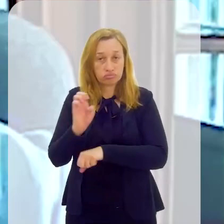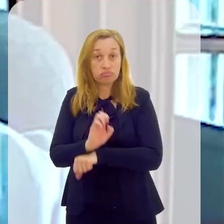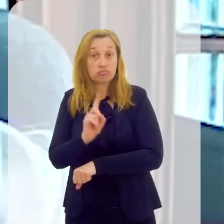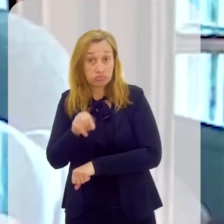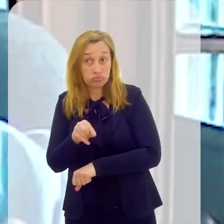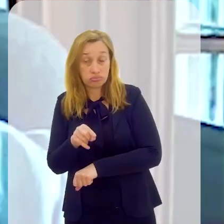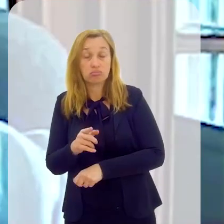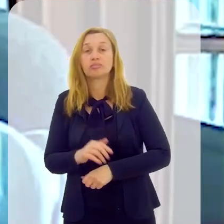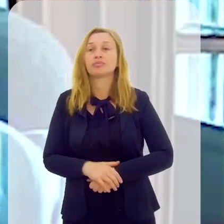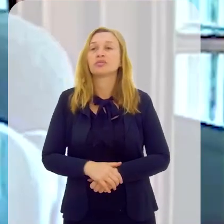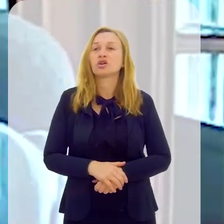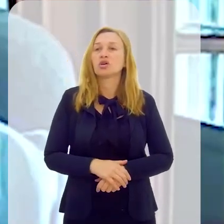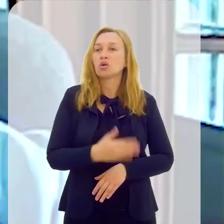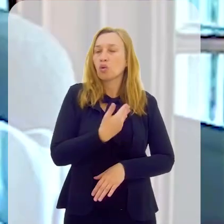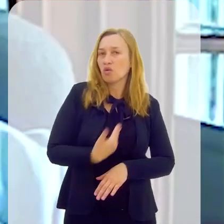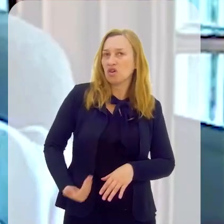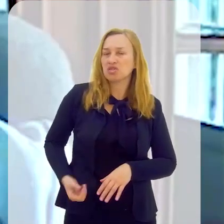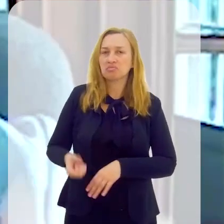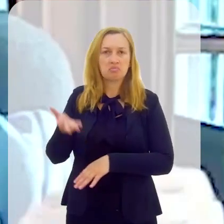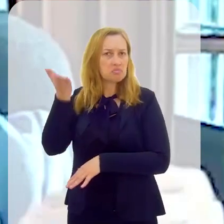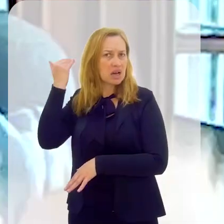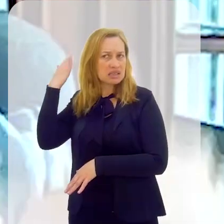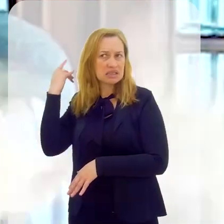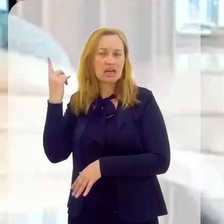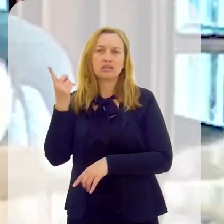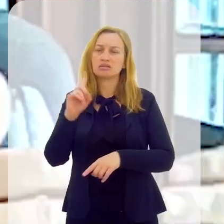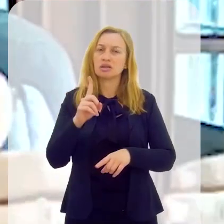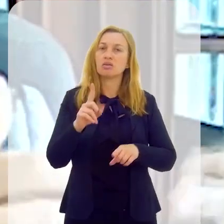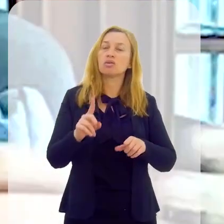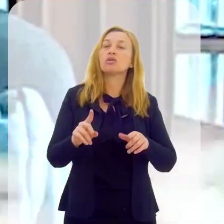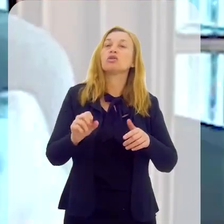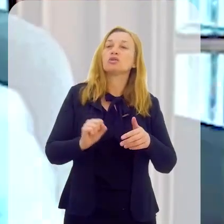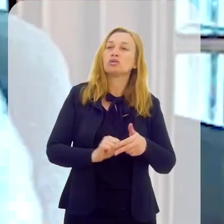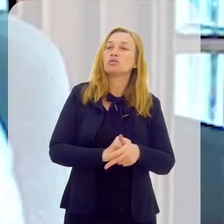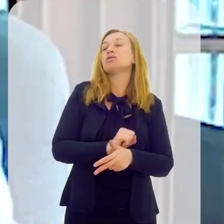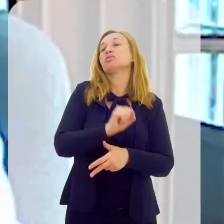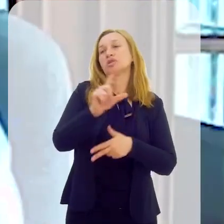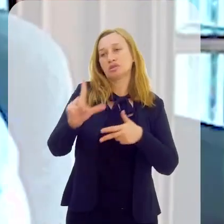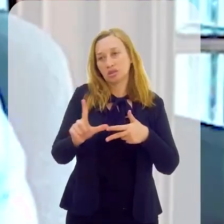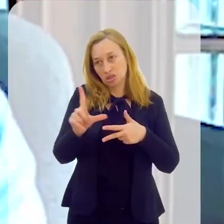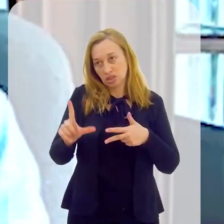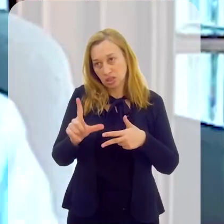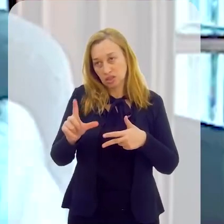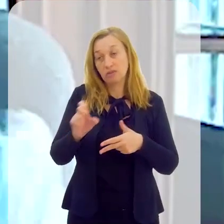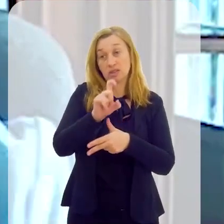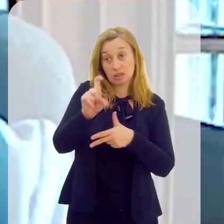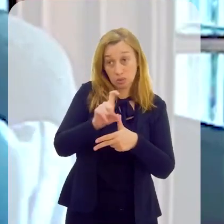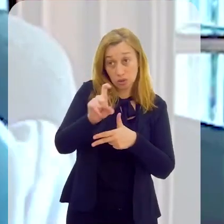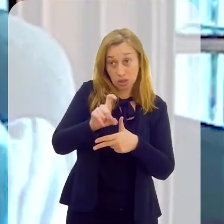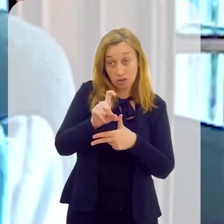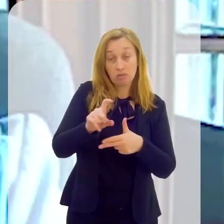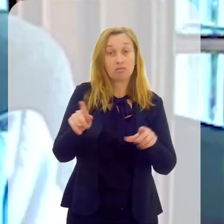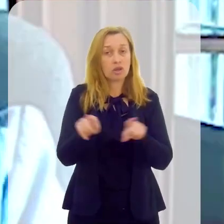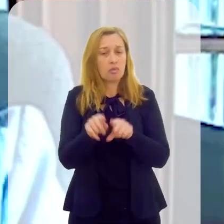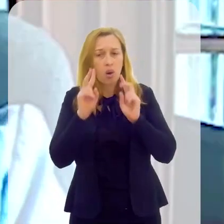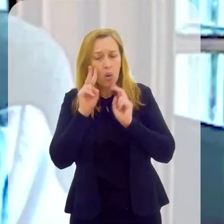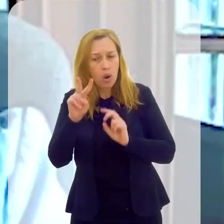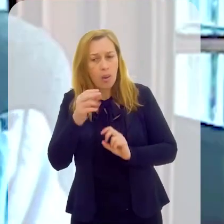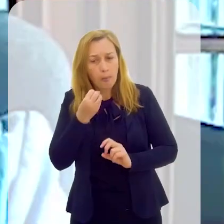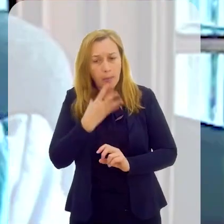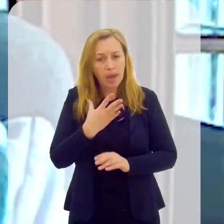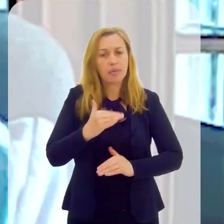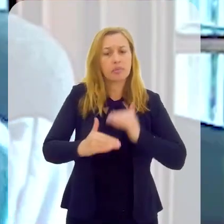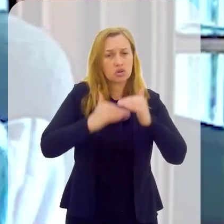da governança do Estado, né? Não só do governo executivo, mas também do legislativo, né? Então, é preciso